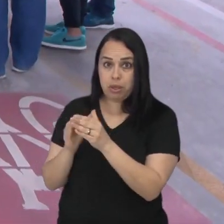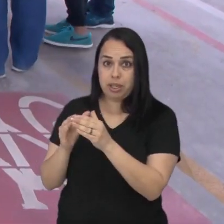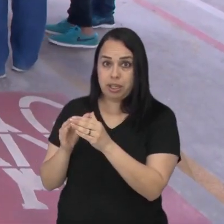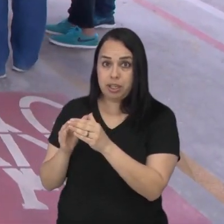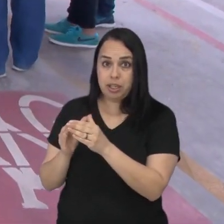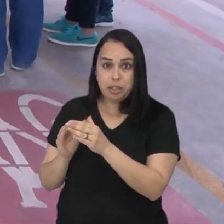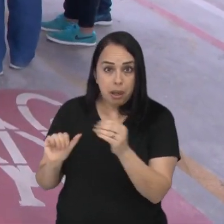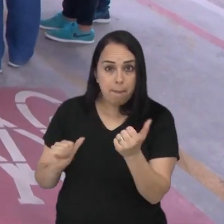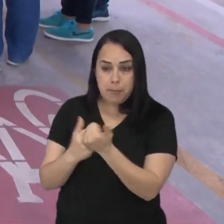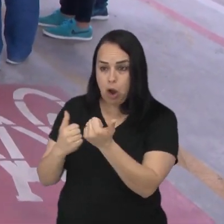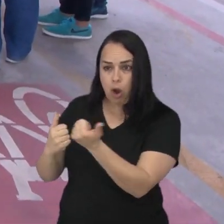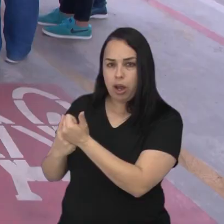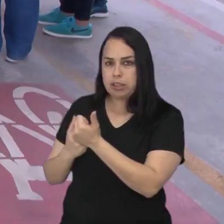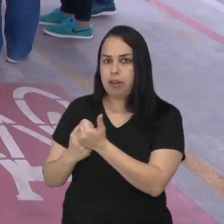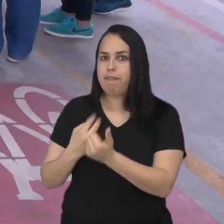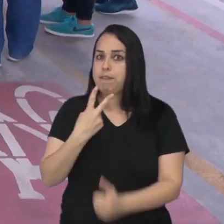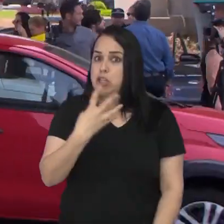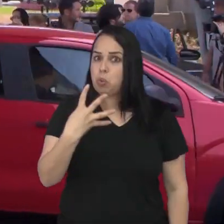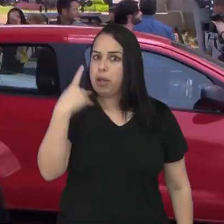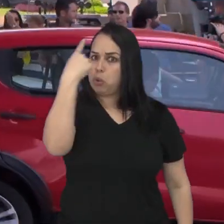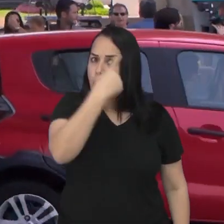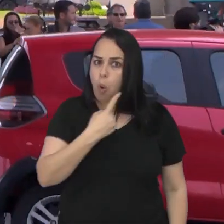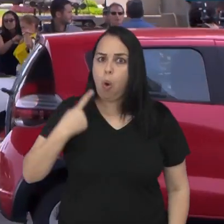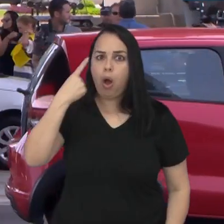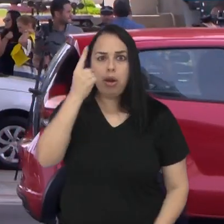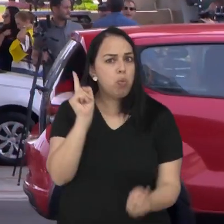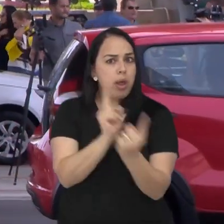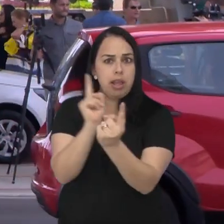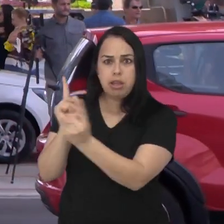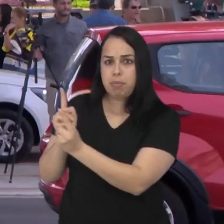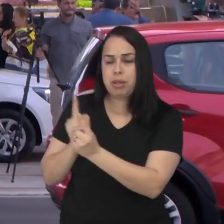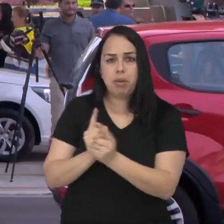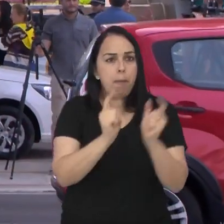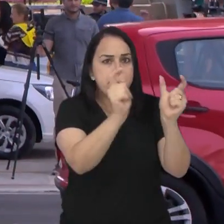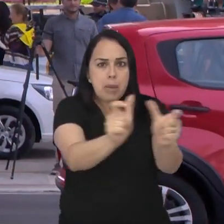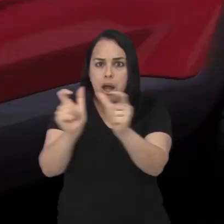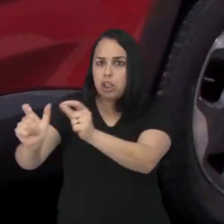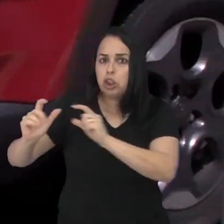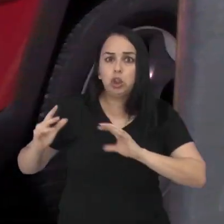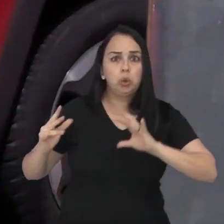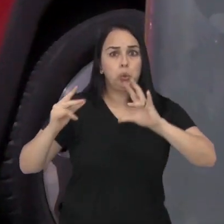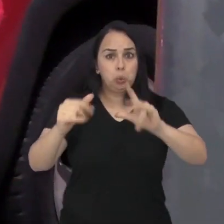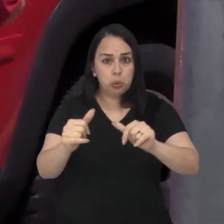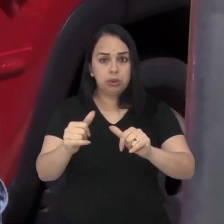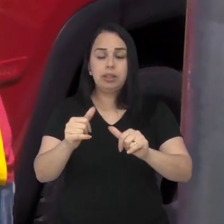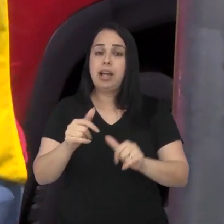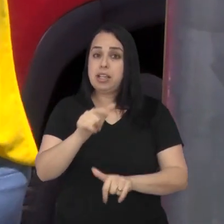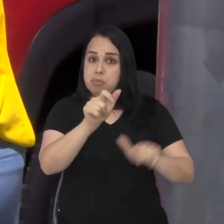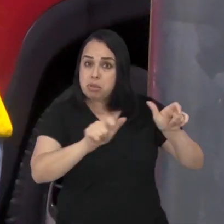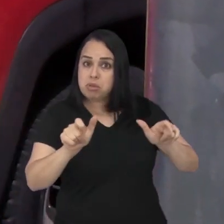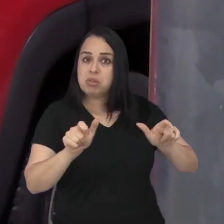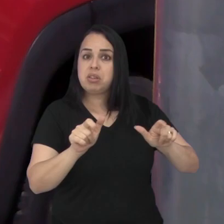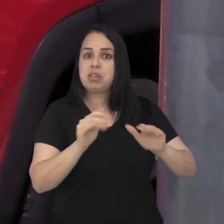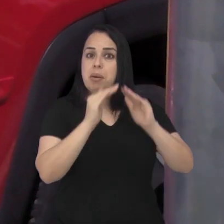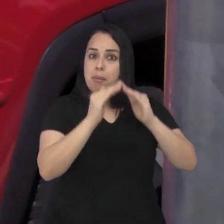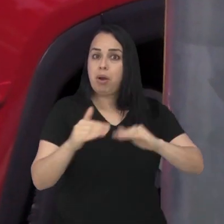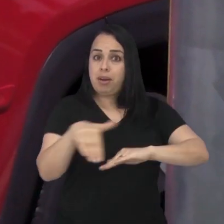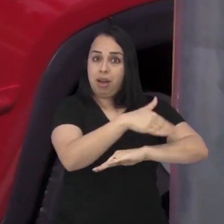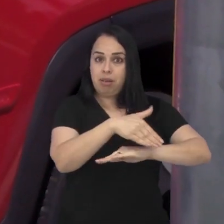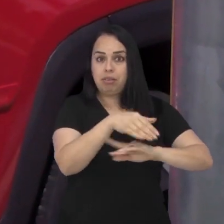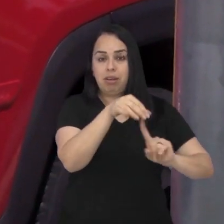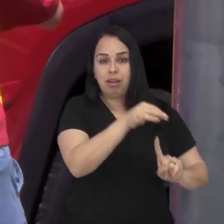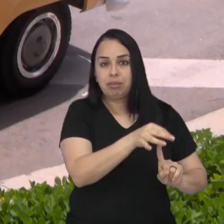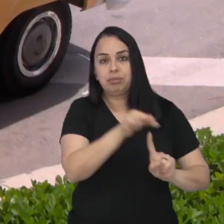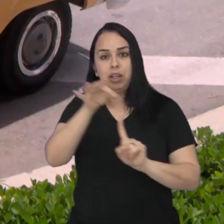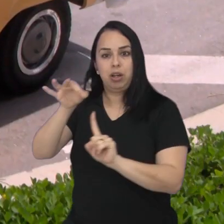de abordagem social estão disponíveis 24 horas por dia em todos os bairros. As pessoas em situação de rua